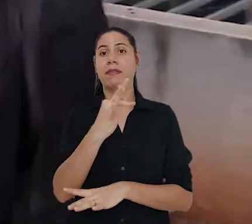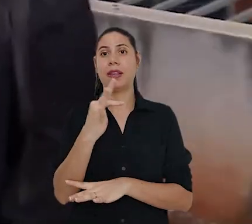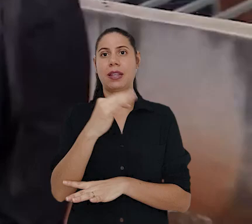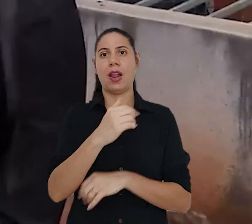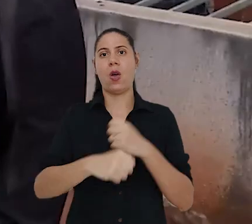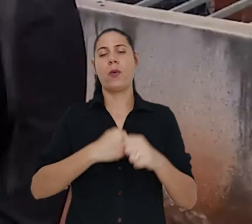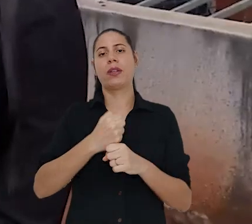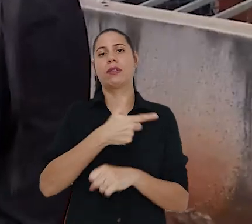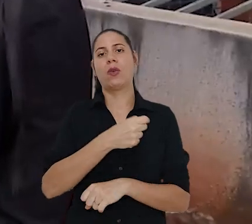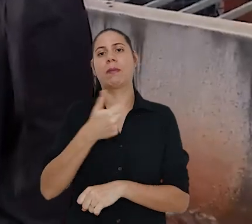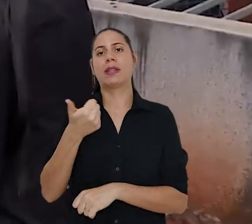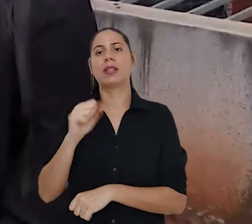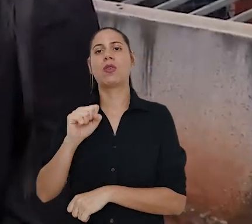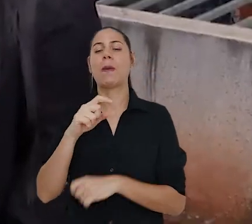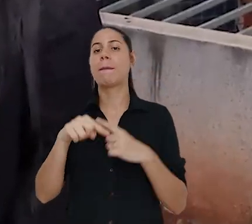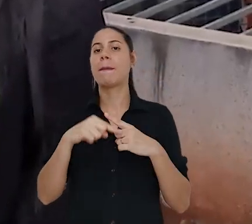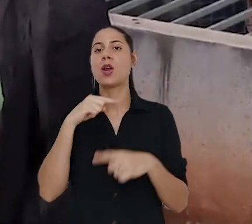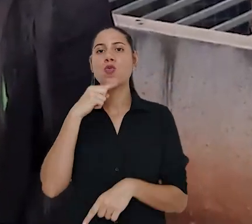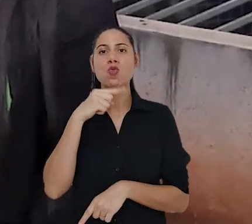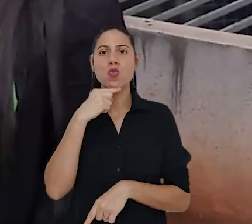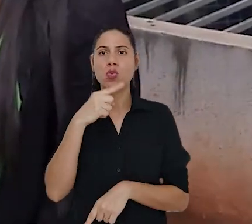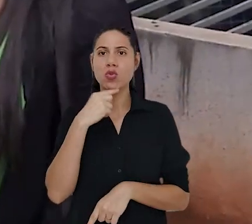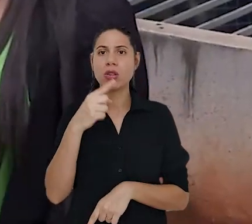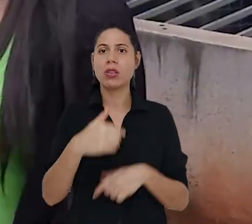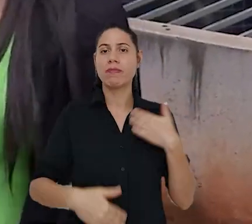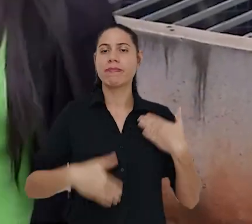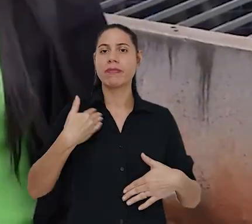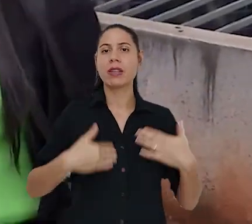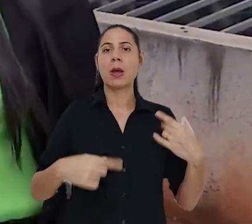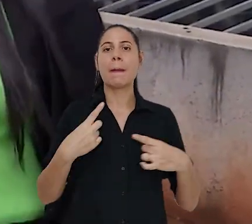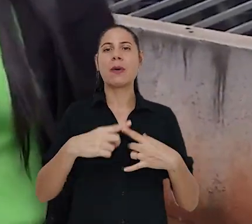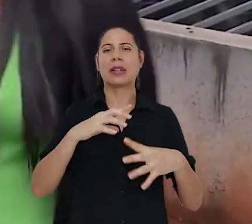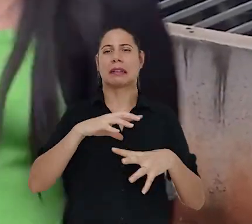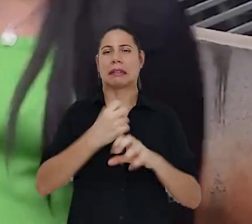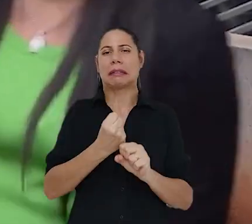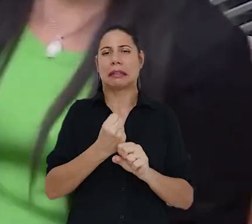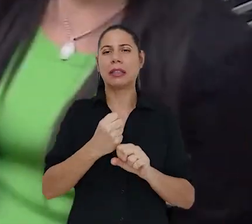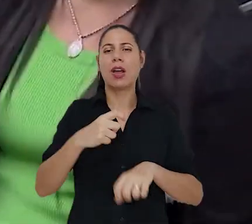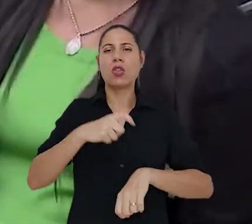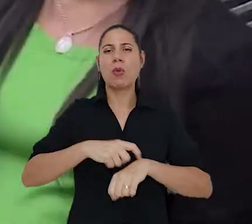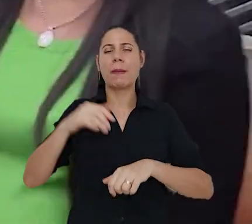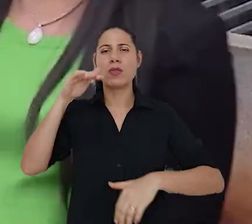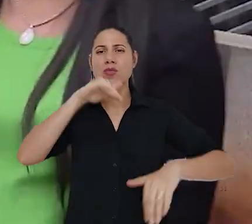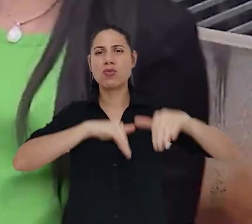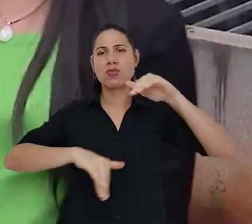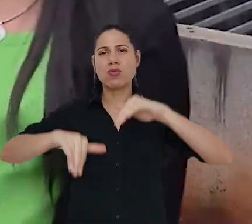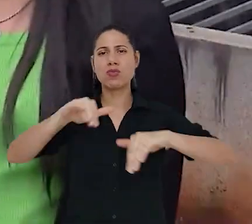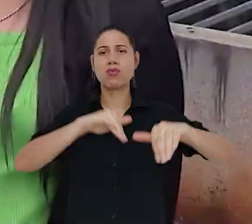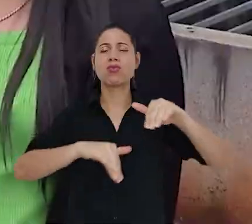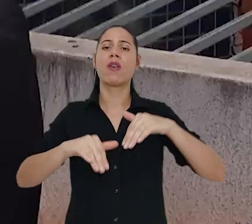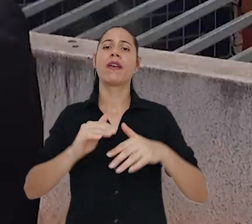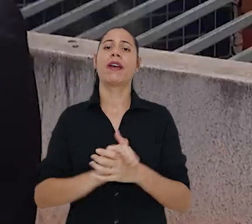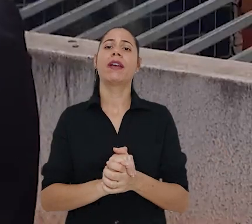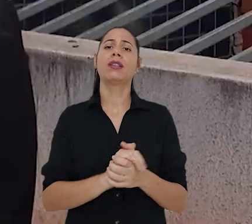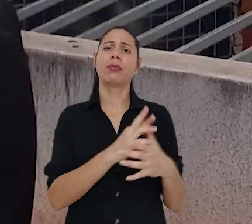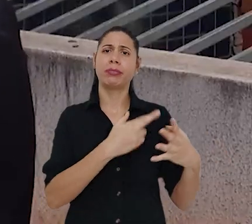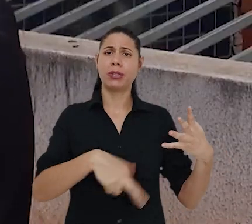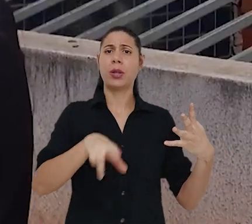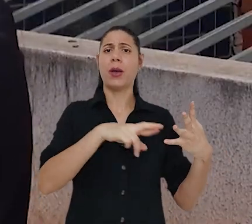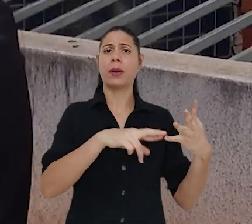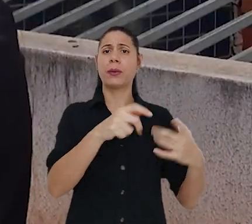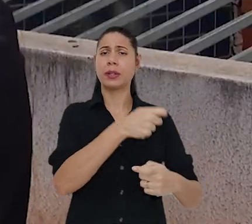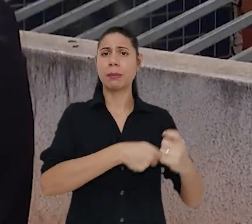2018 e não conseguiu finalizar a parte física porque teve cãibra na hora da natação. Eu entrei com